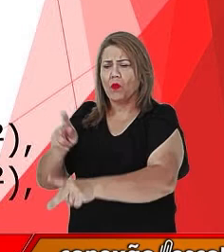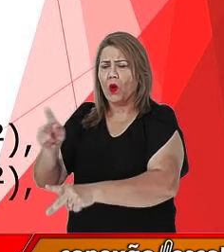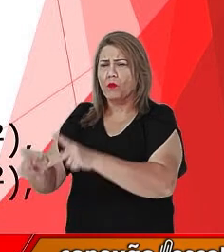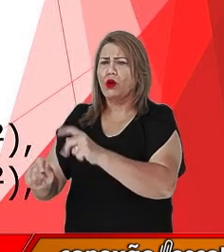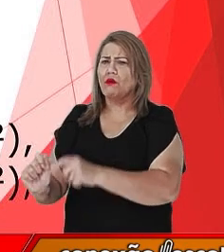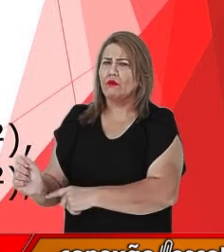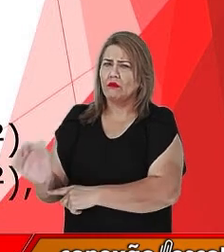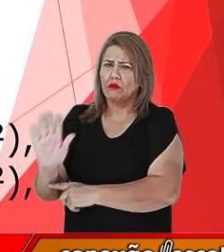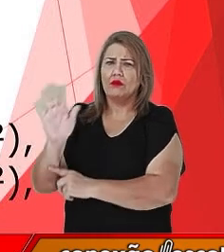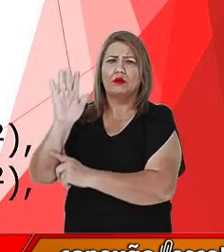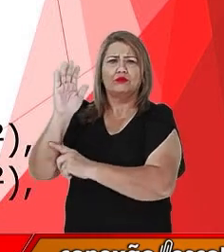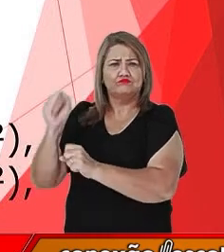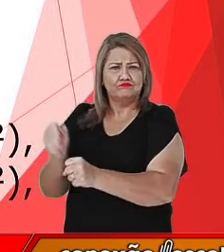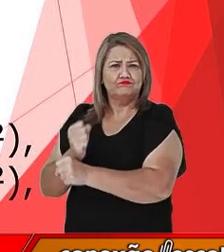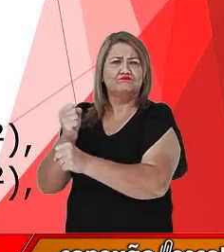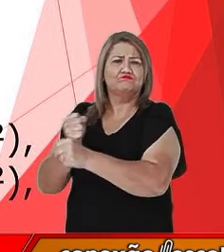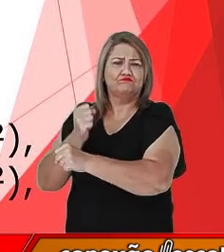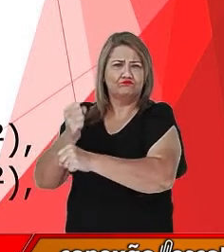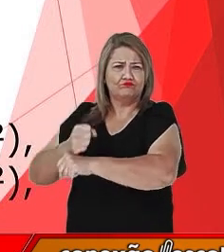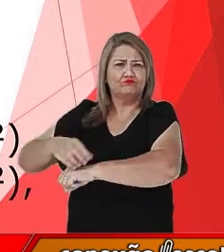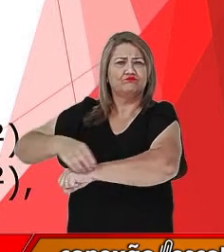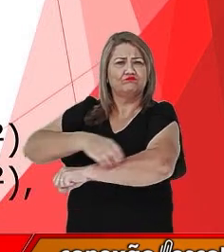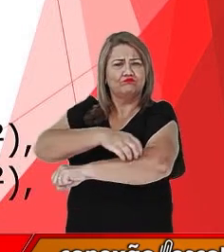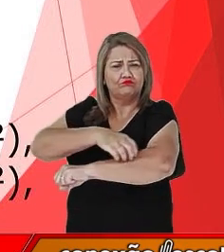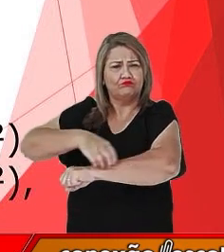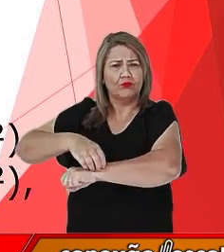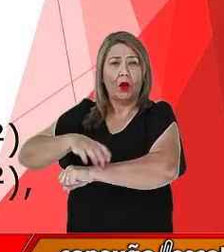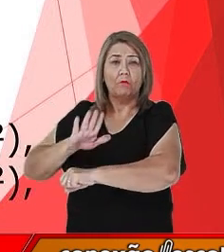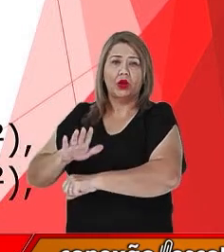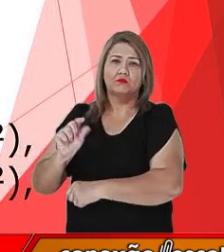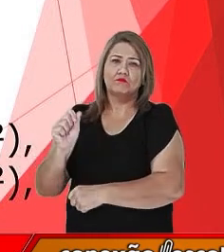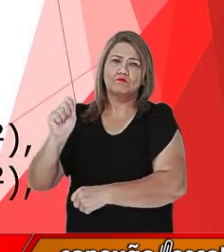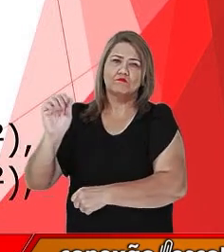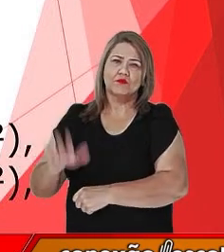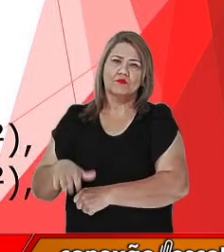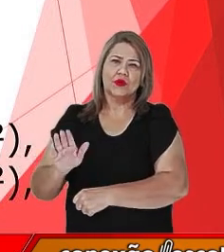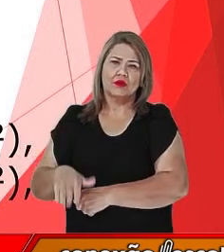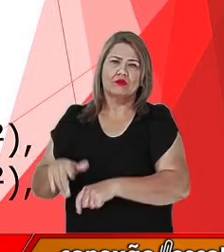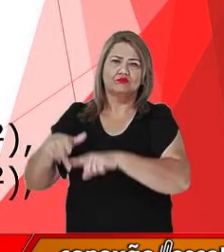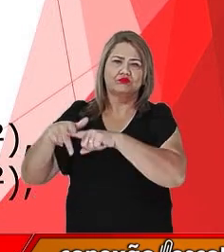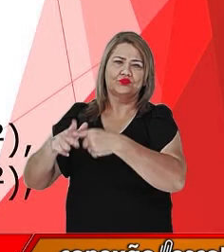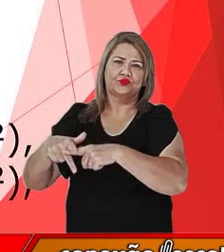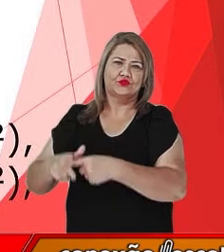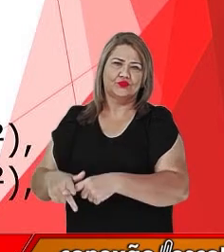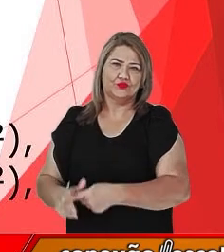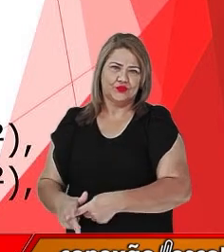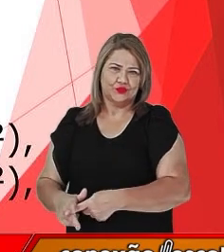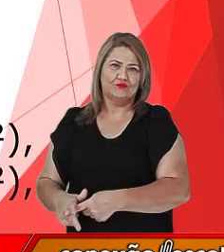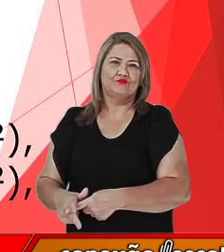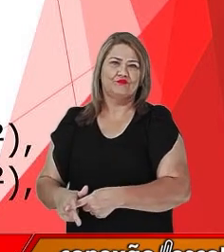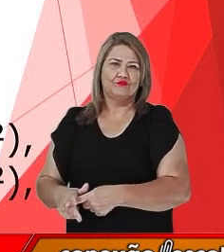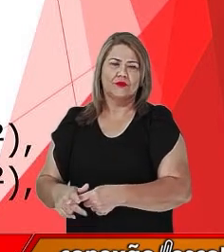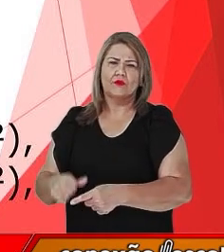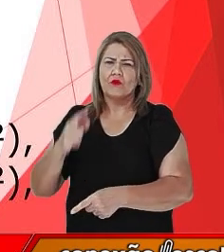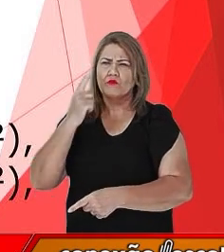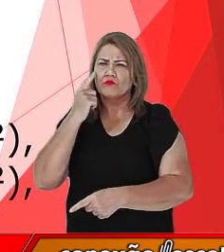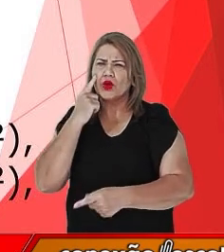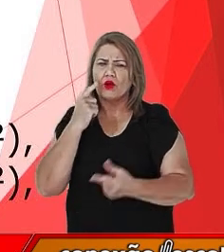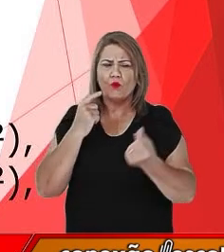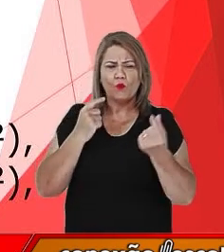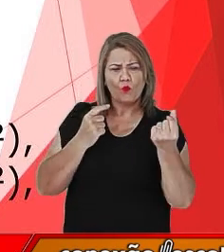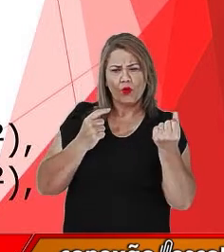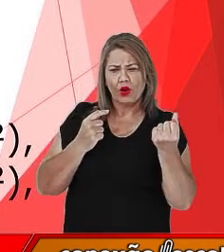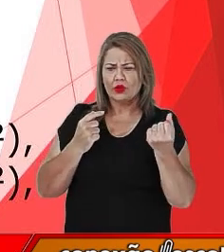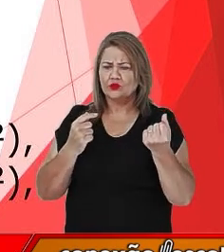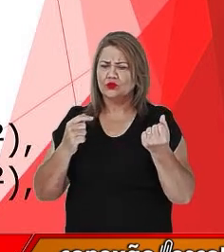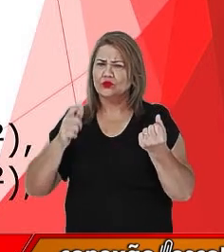alto custo de implantação, mas um baixo custo de manutenção, fazendo com que a relação